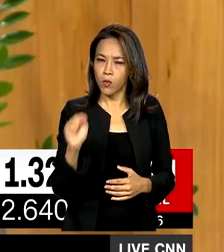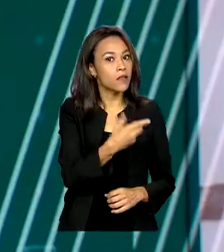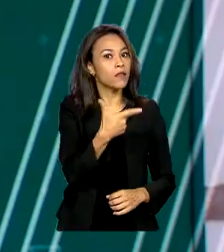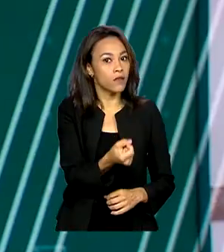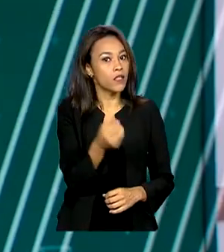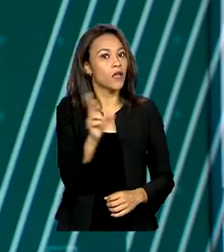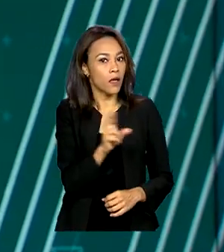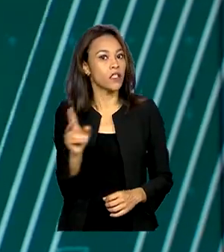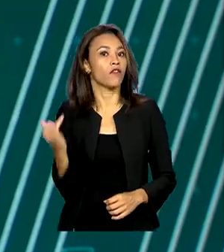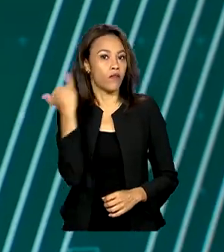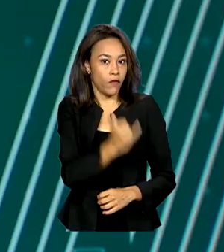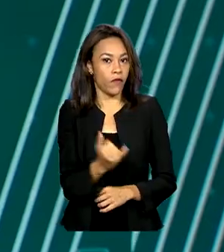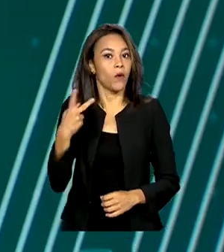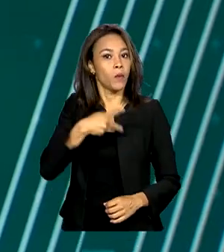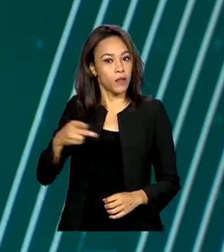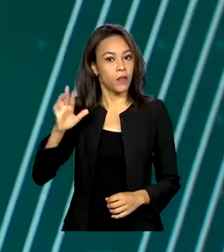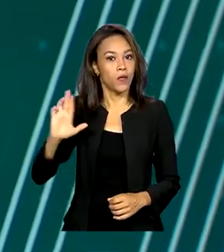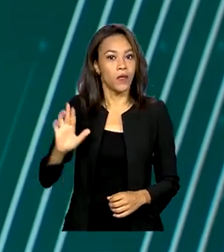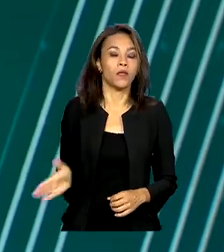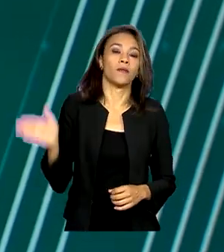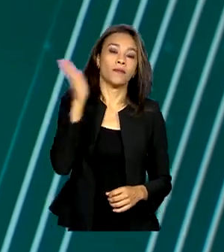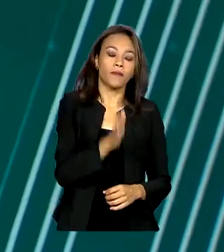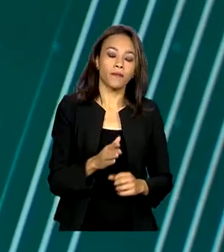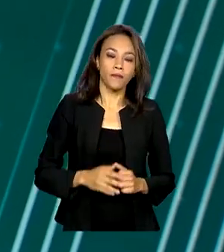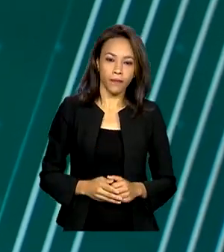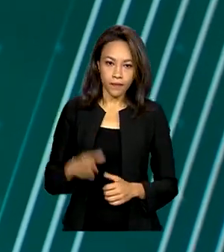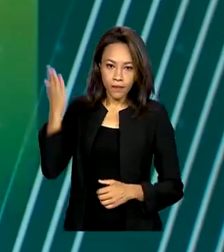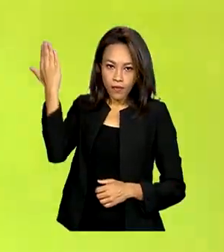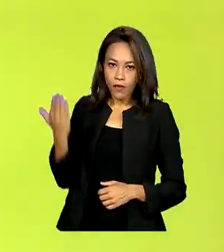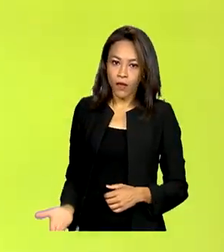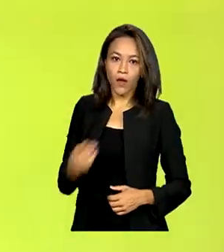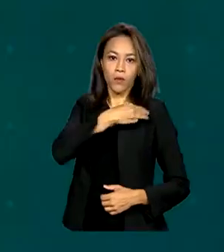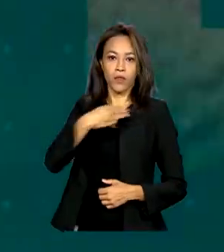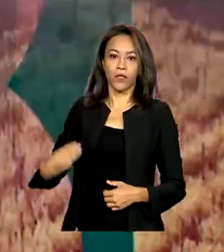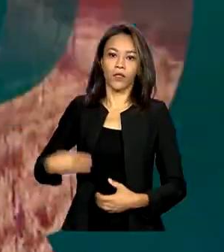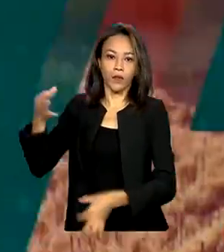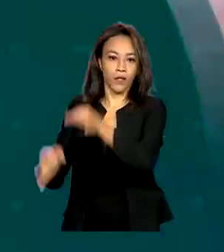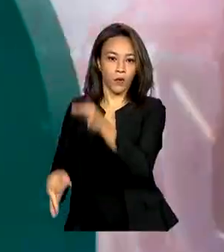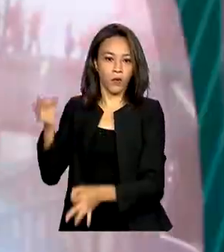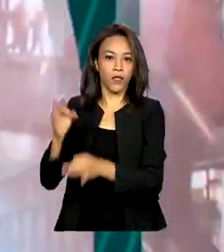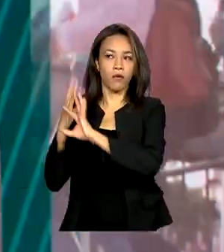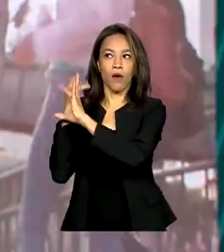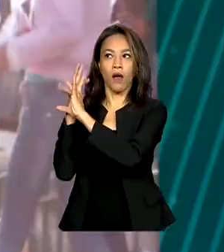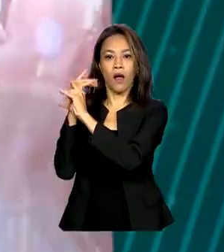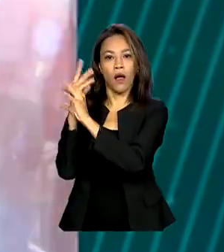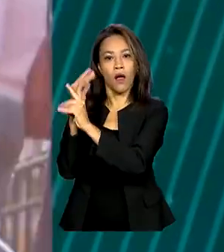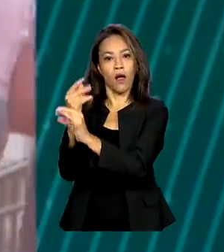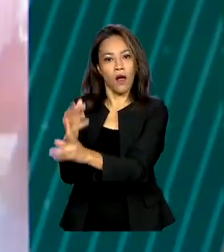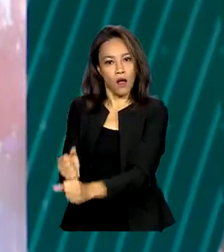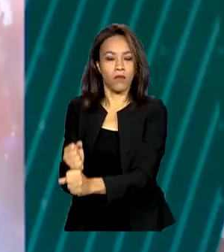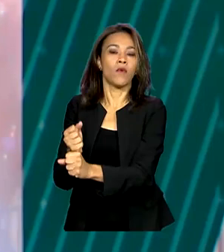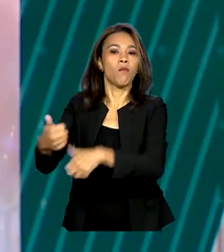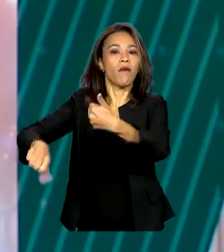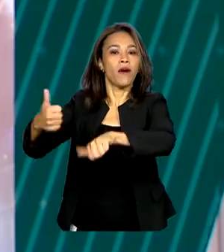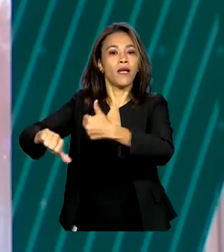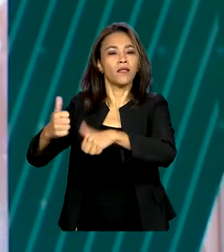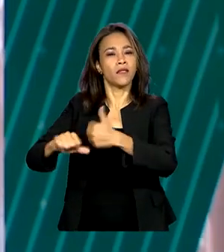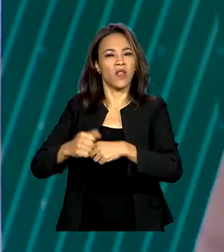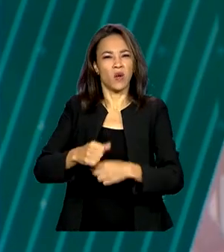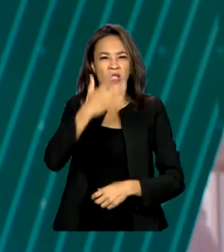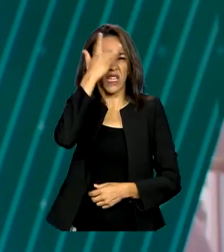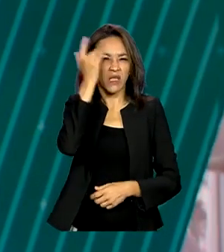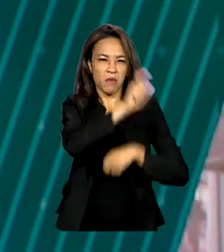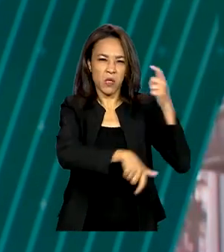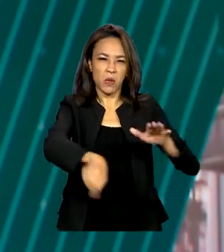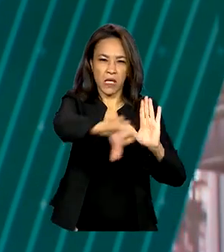isenção. O ministro da Justiça fez um balanço das ações contra os criminosos que invadiram os três poderes